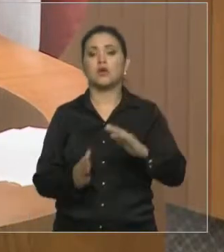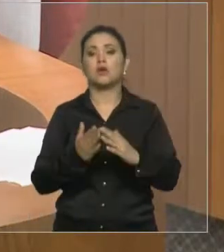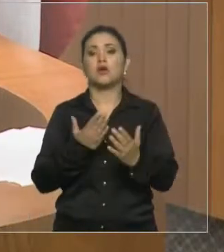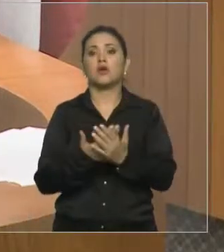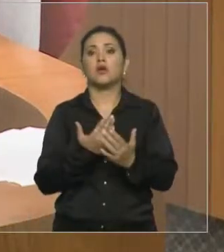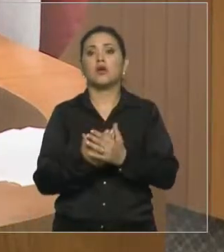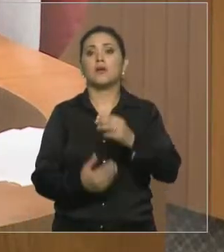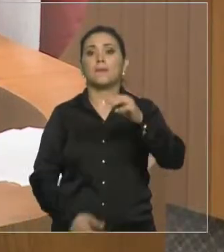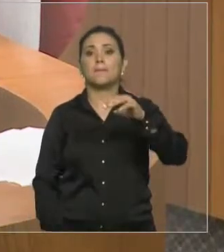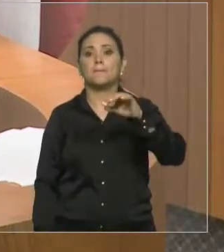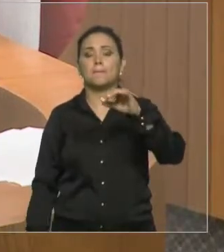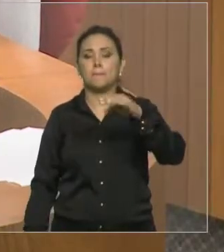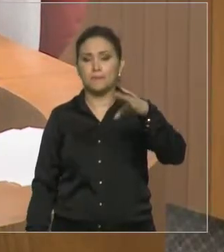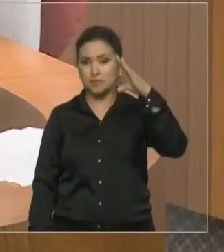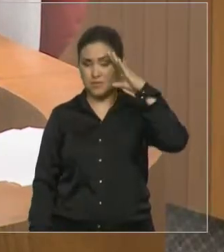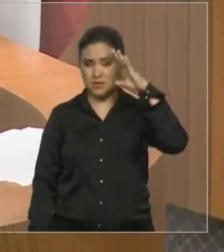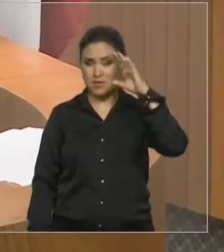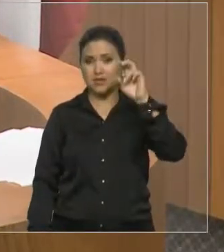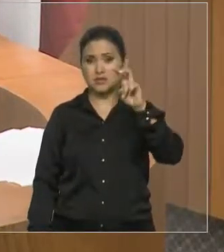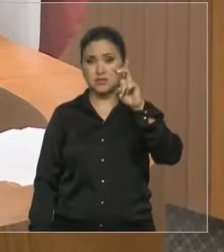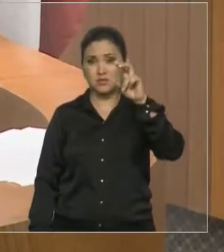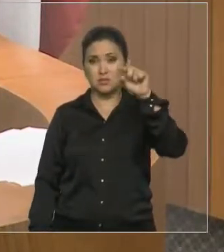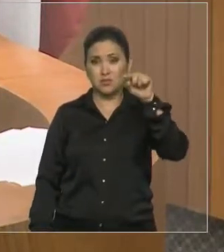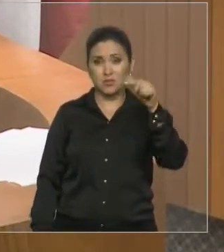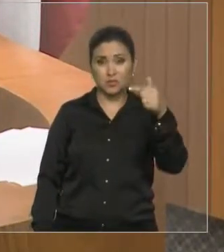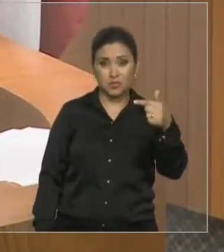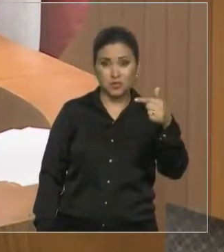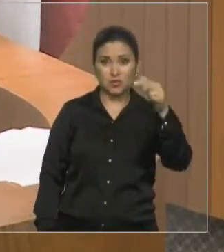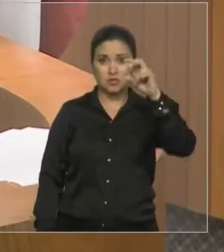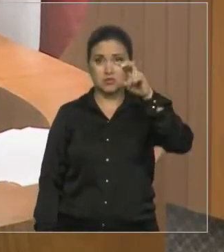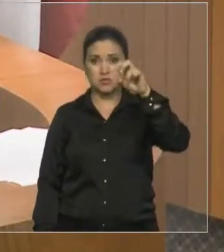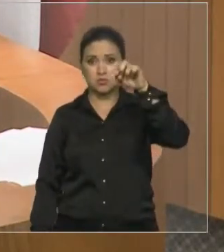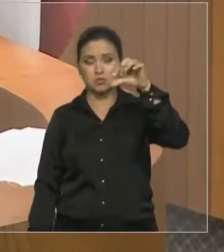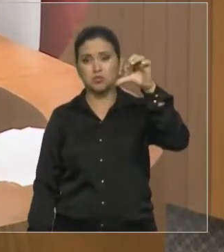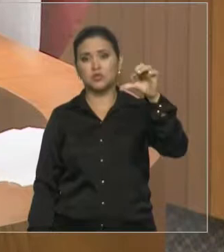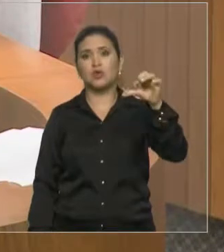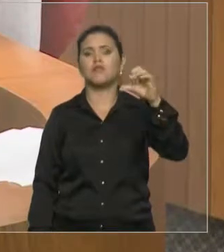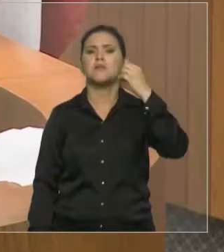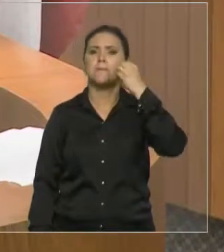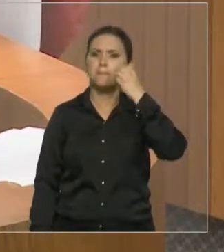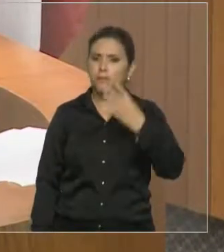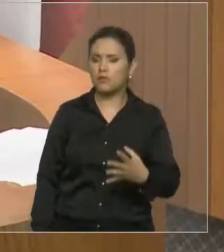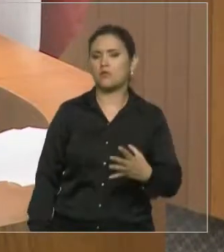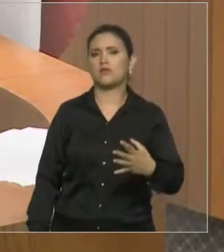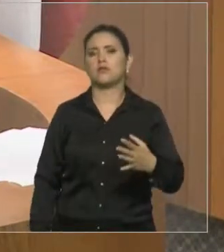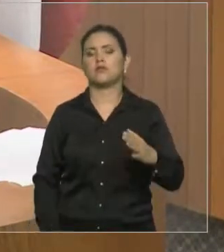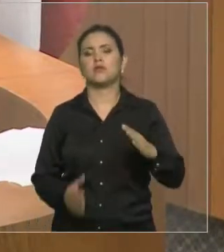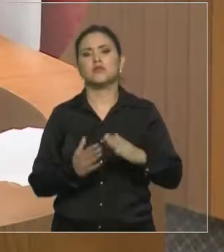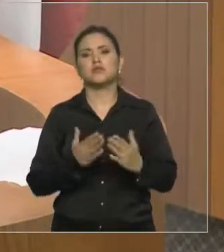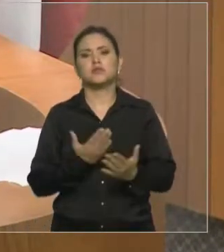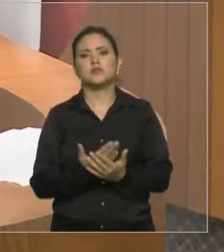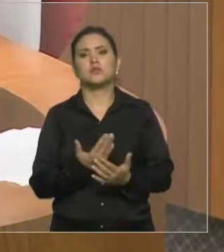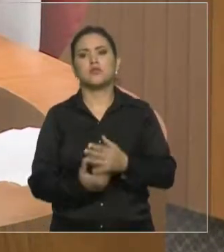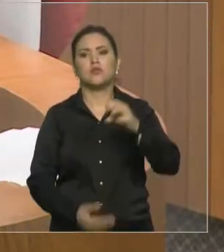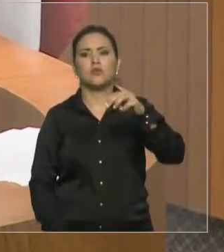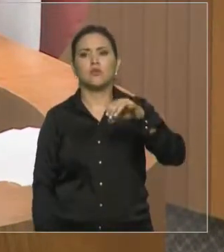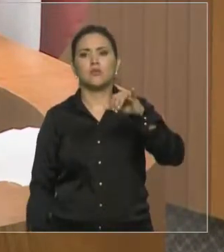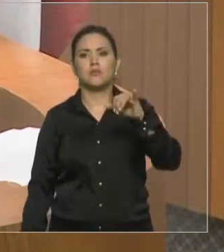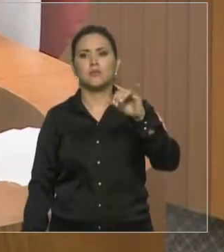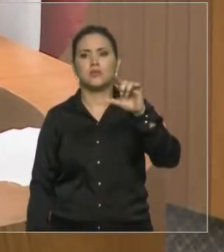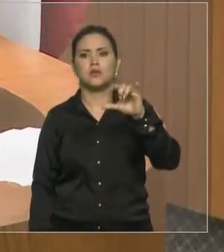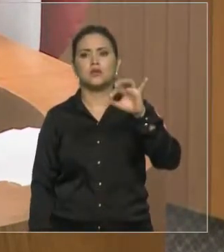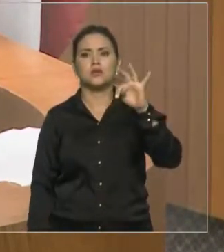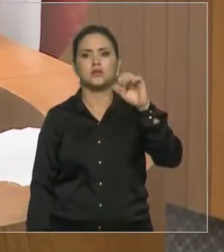5.2 e 5.3 novamente 2 de julho eo tiradentes então as escolas militares elas têm demonstrado que